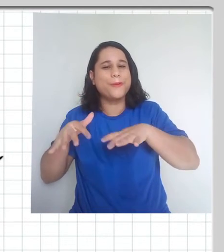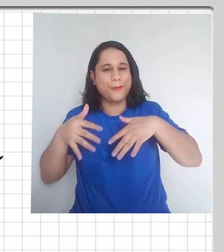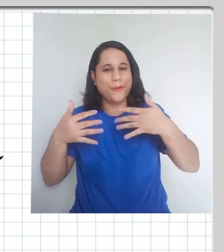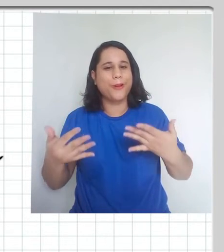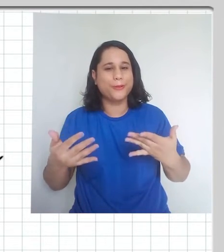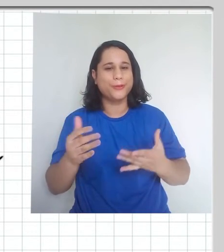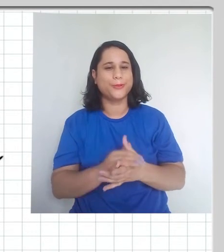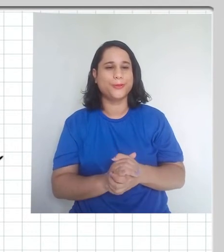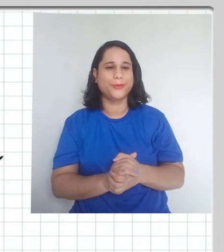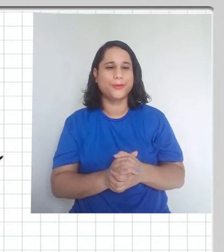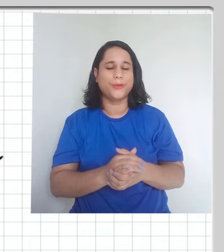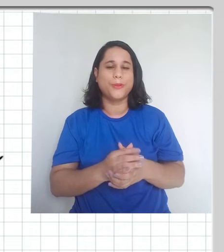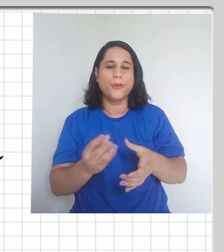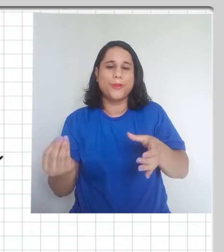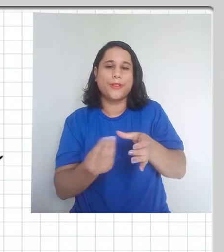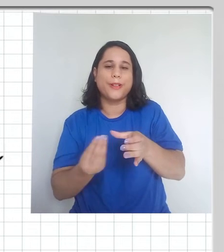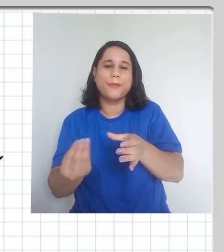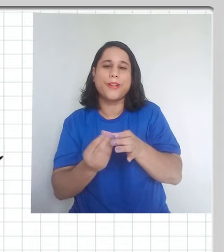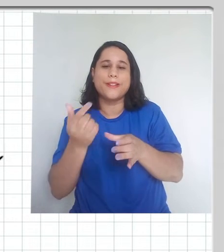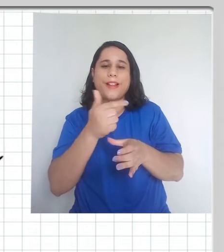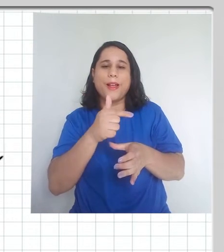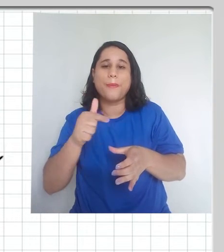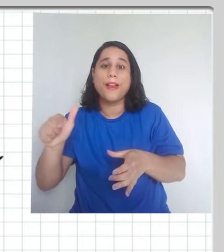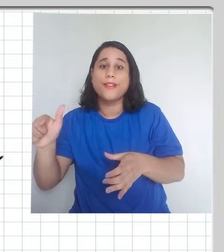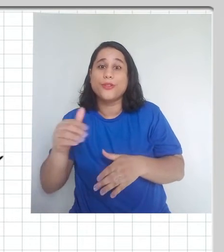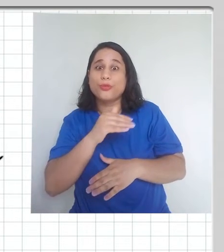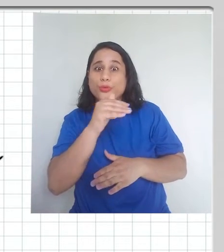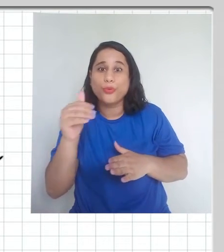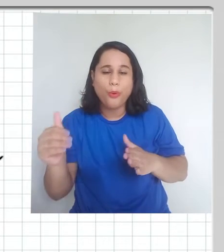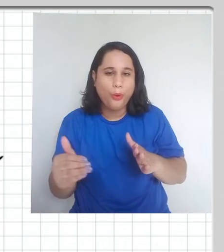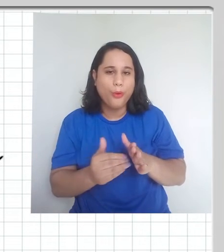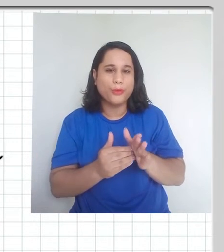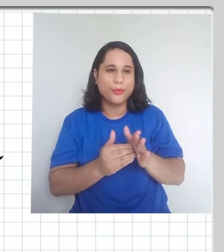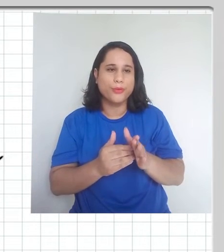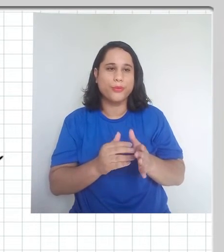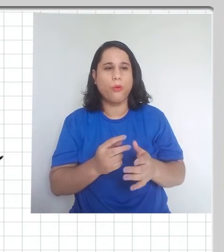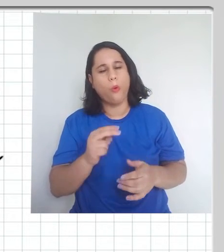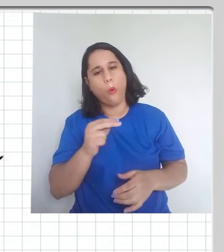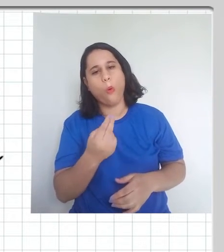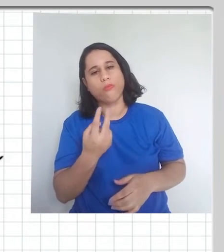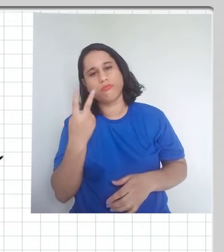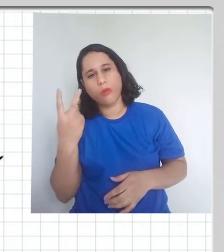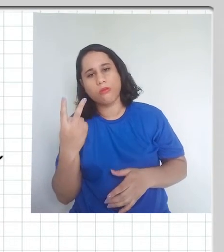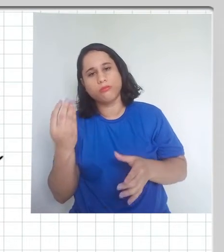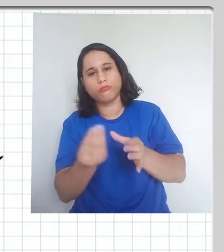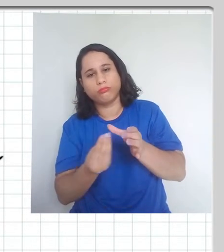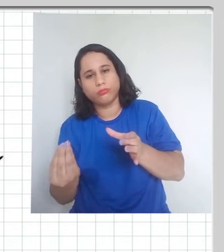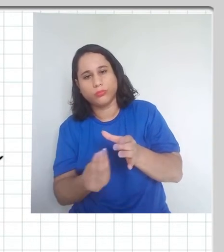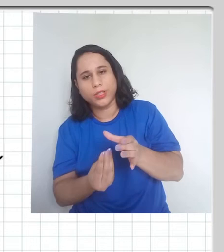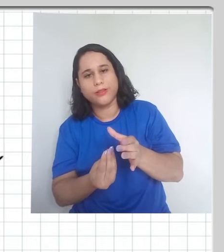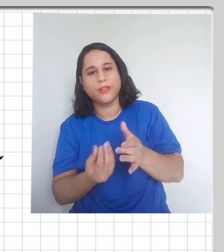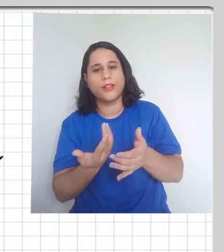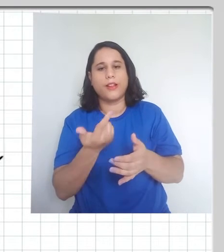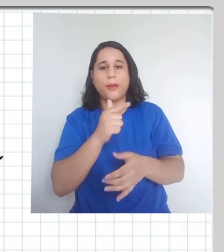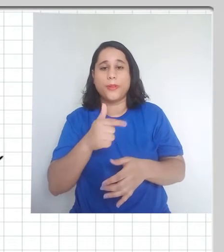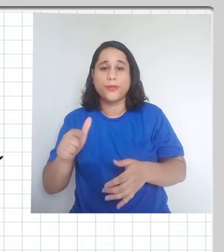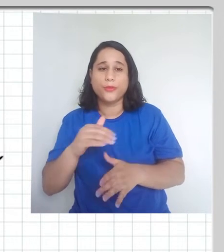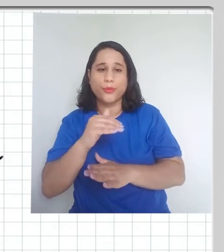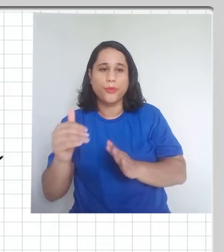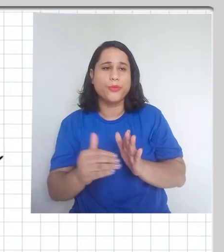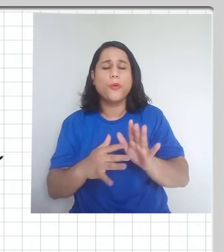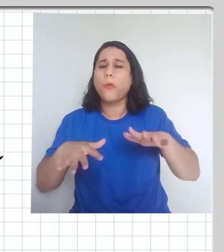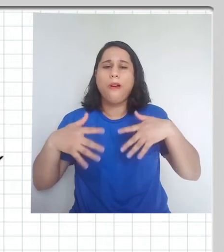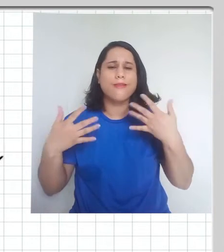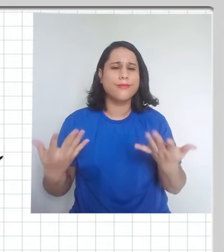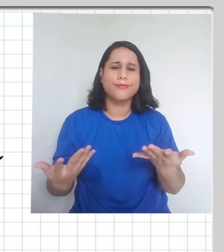é o elemento que se repetiu em todos, ou os elementos que se repetiram em todos. Quais foram, ou